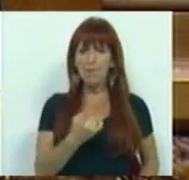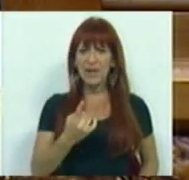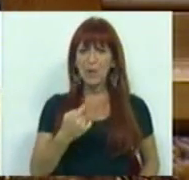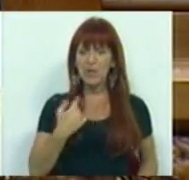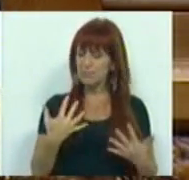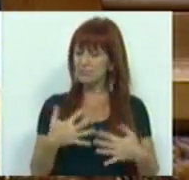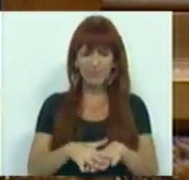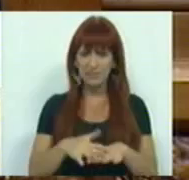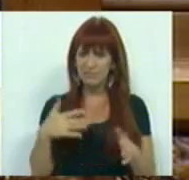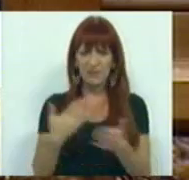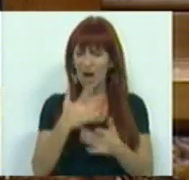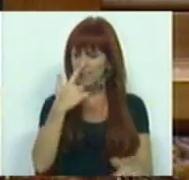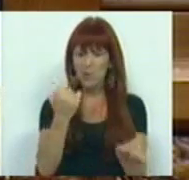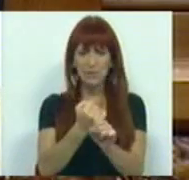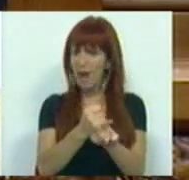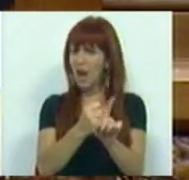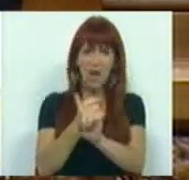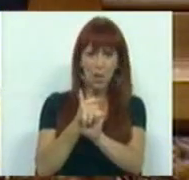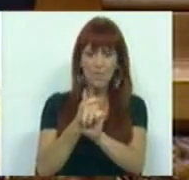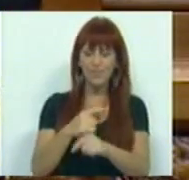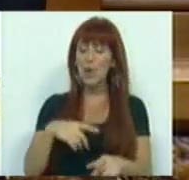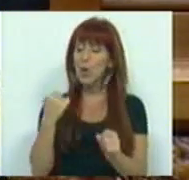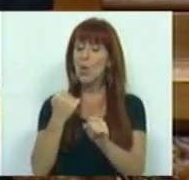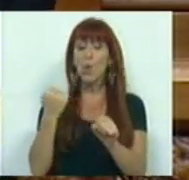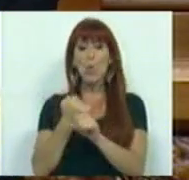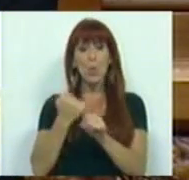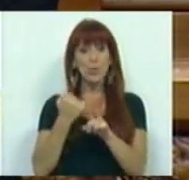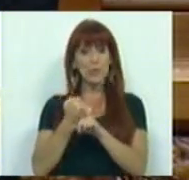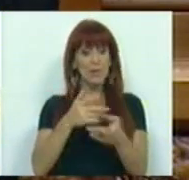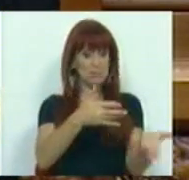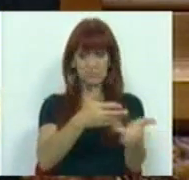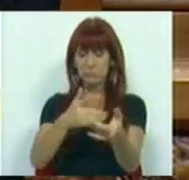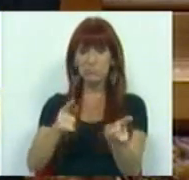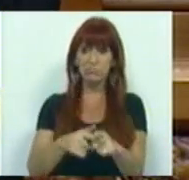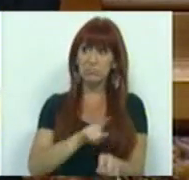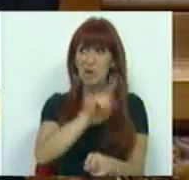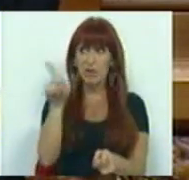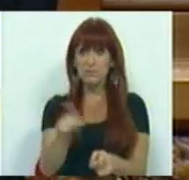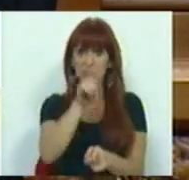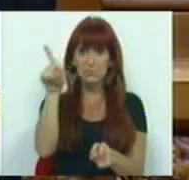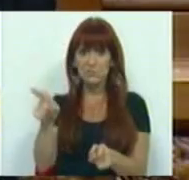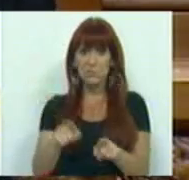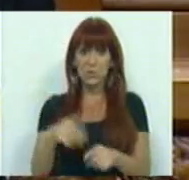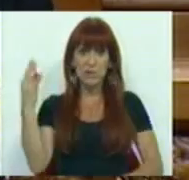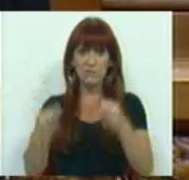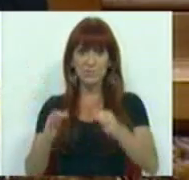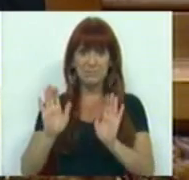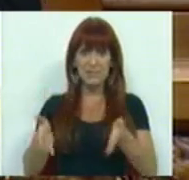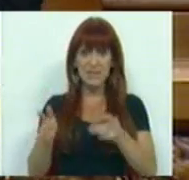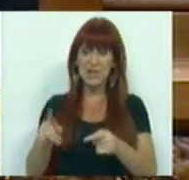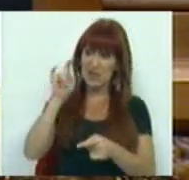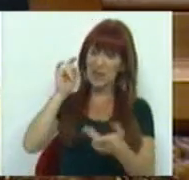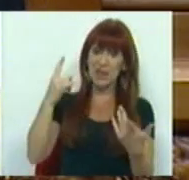à integração do trabalhador. O trabalhador continua, por isso, a ter que recorrer à via judicial